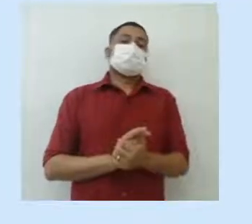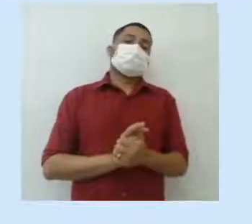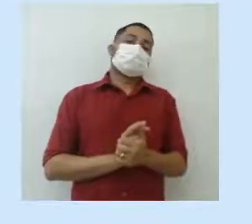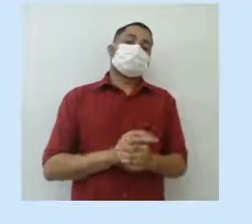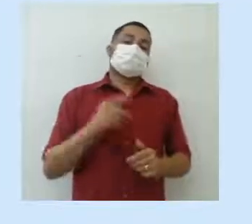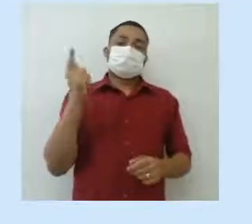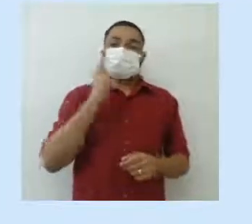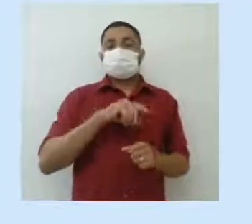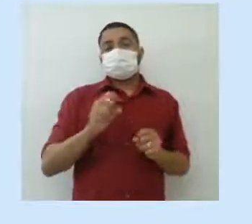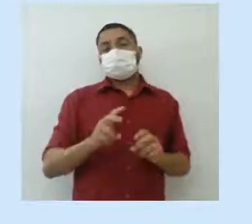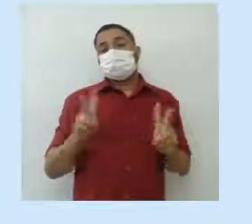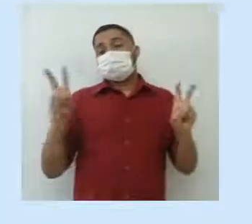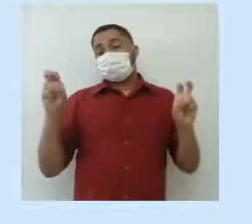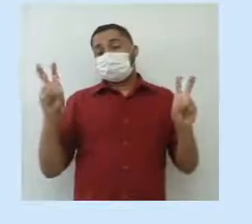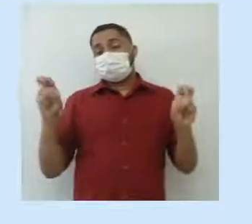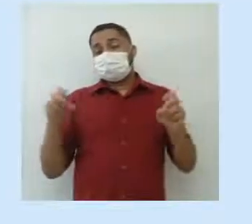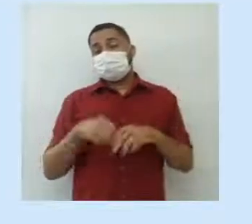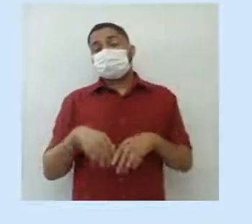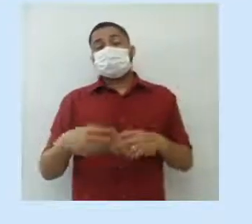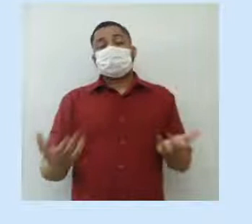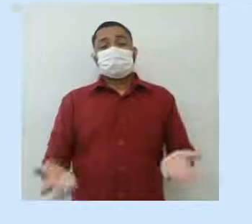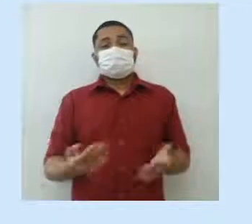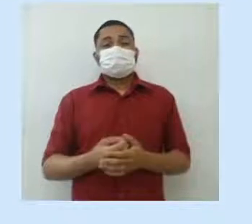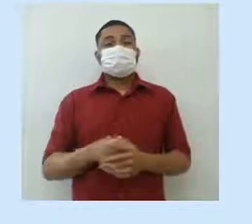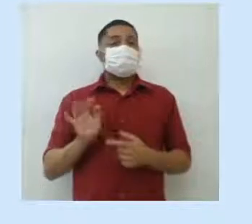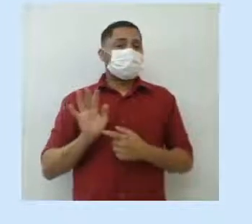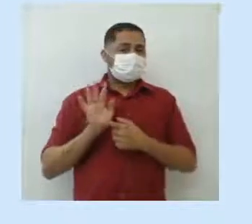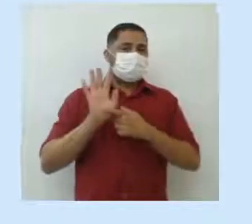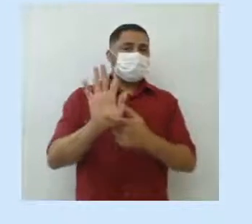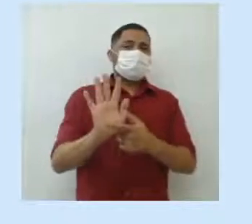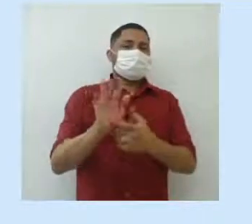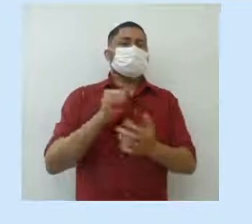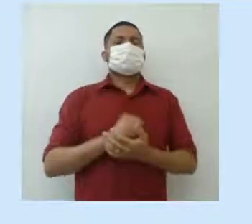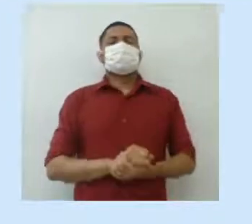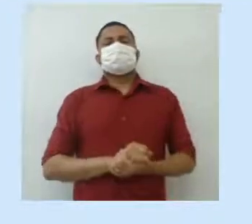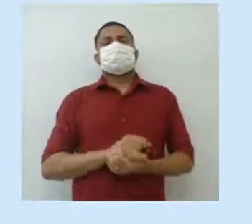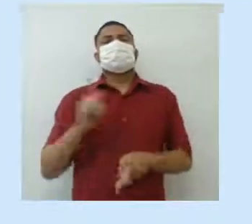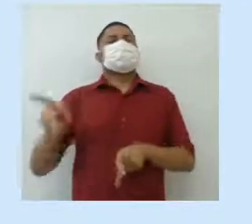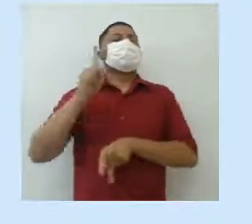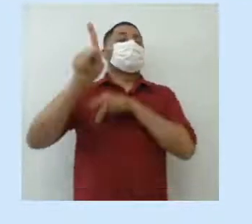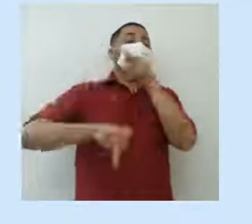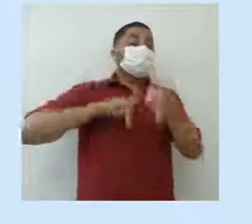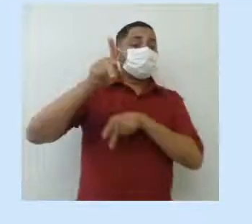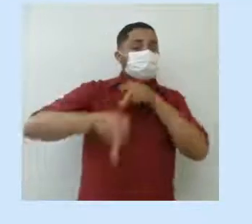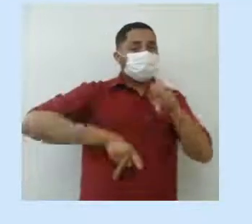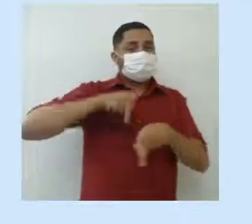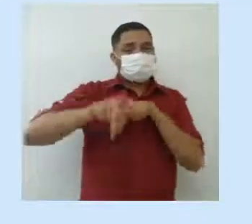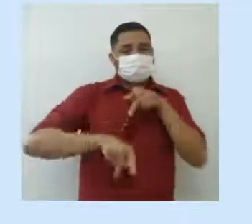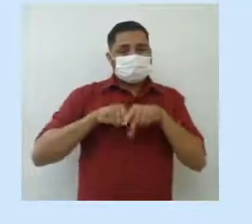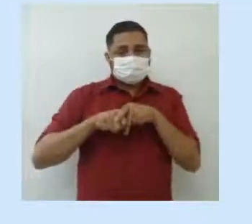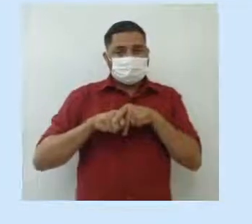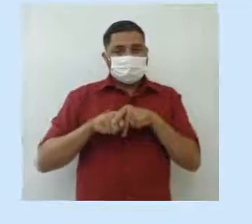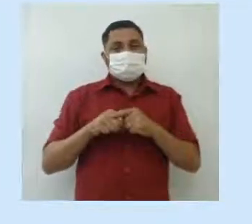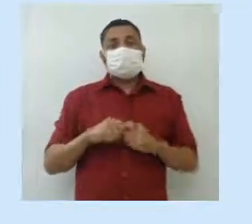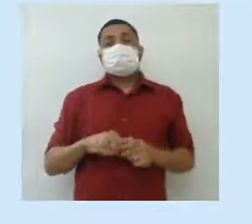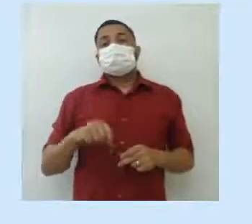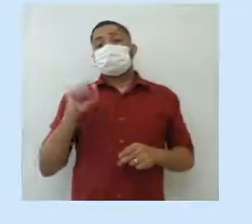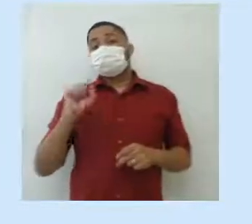ganharam destaque. Então, conforme apresentado, esses povos, na realidade,